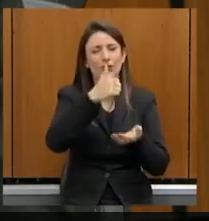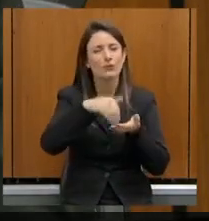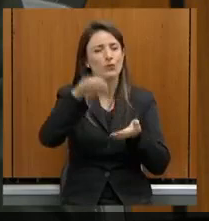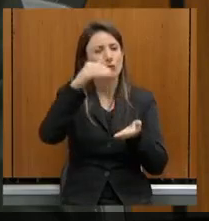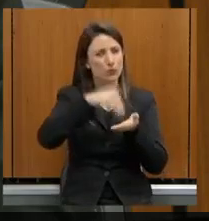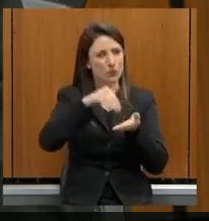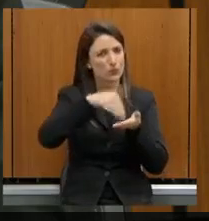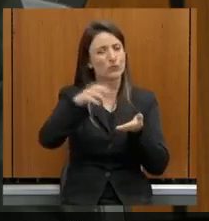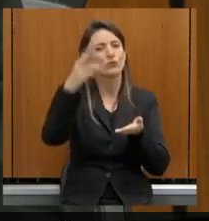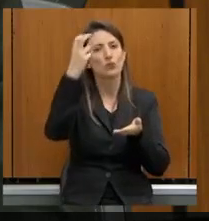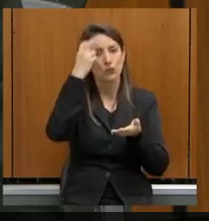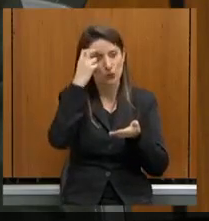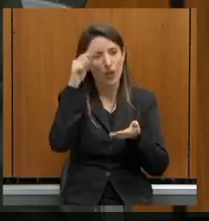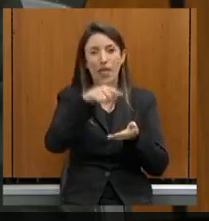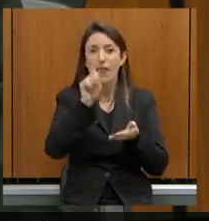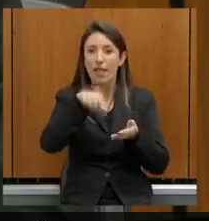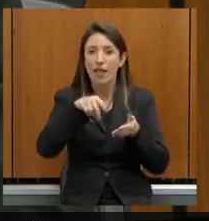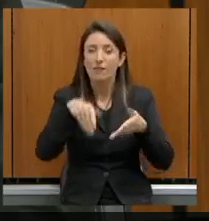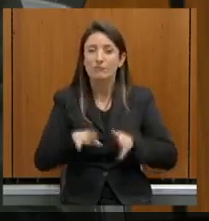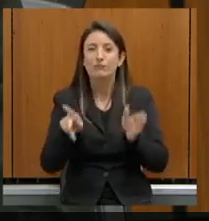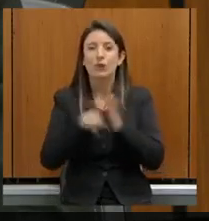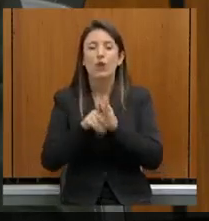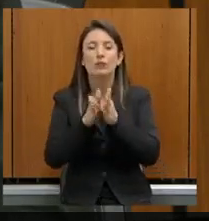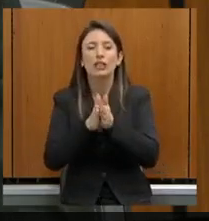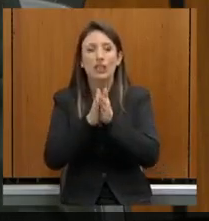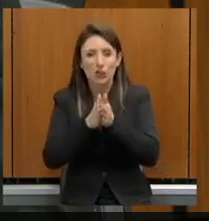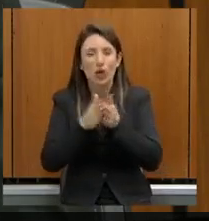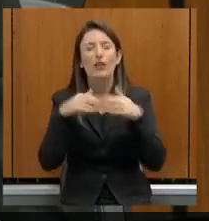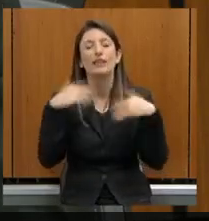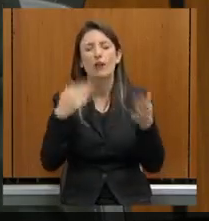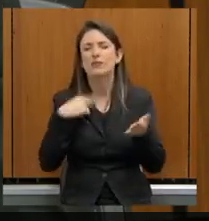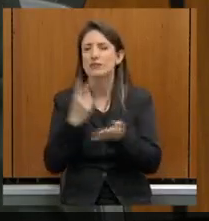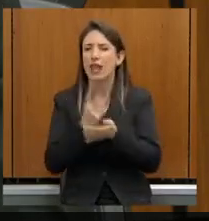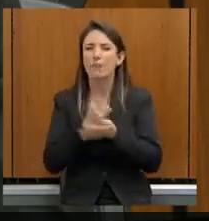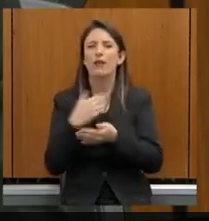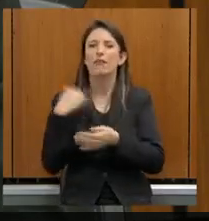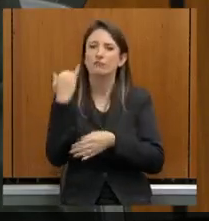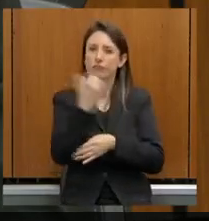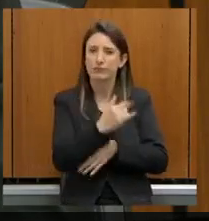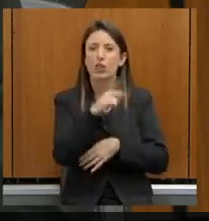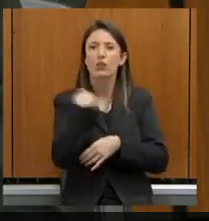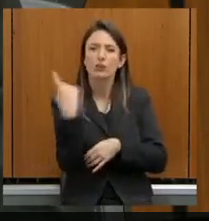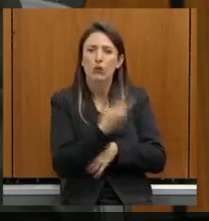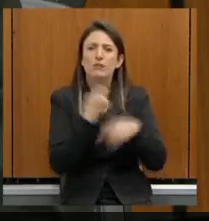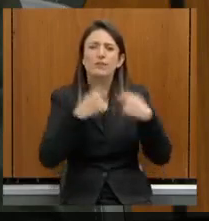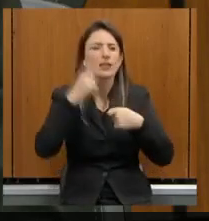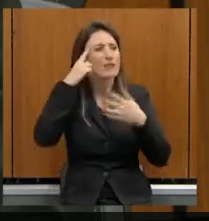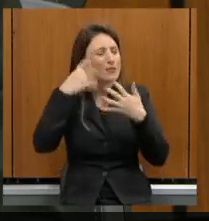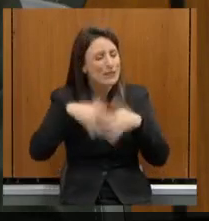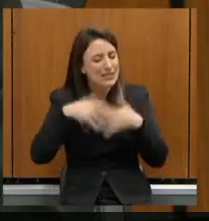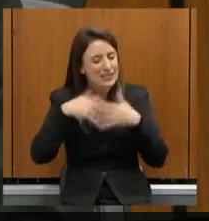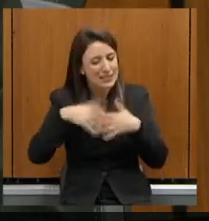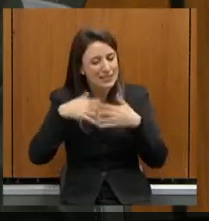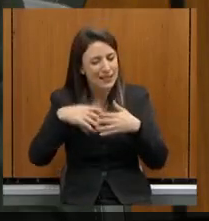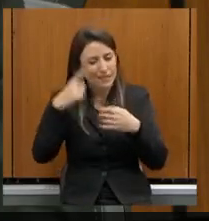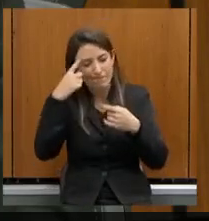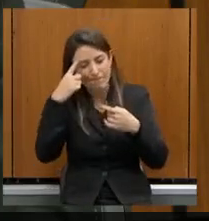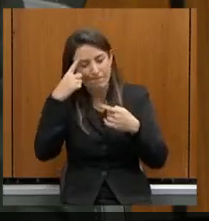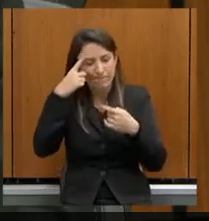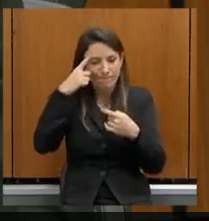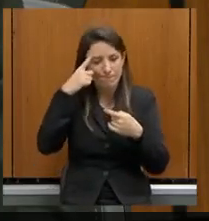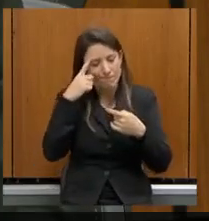e eu sempre digo para ele temos que pensar de forma diferenciada